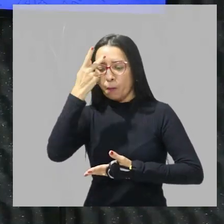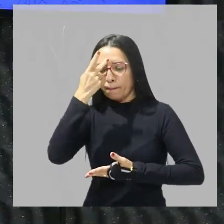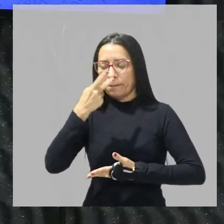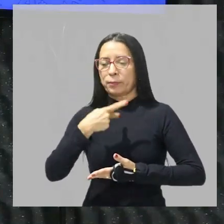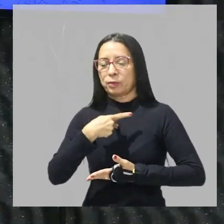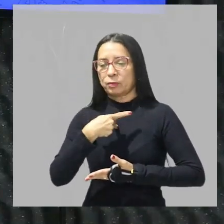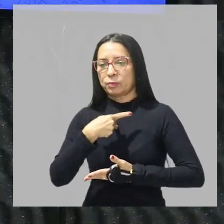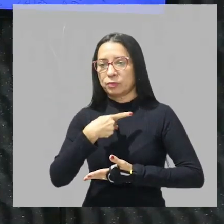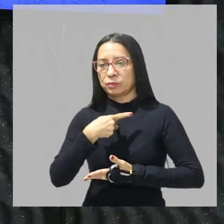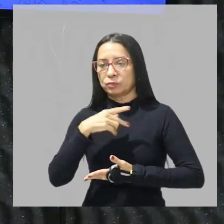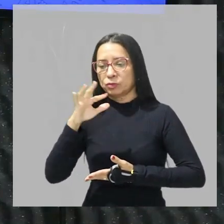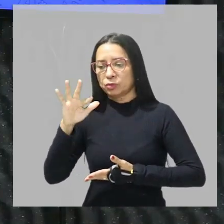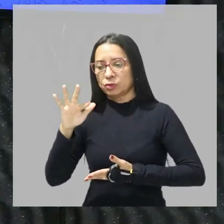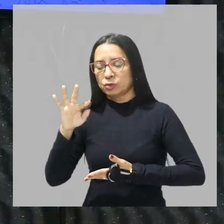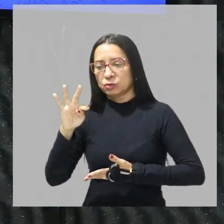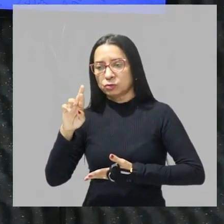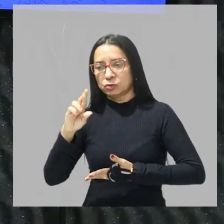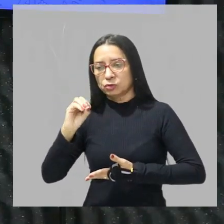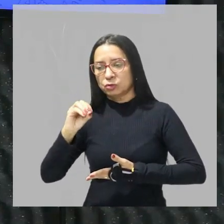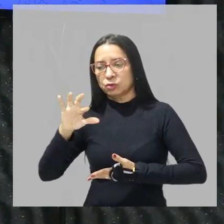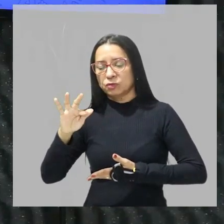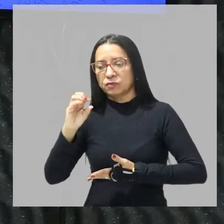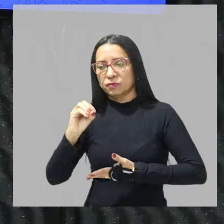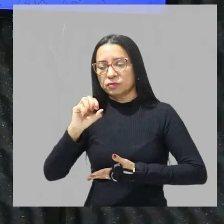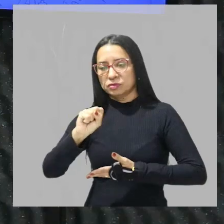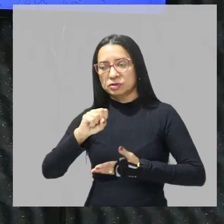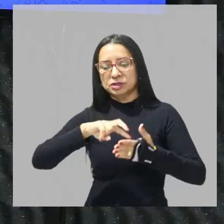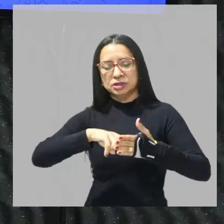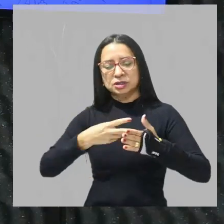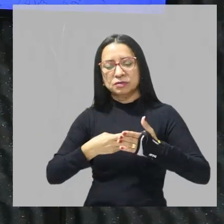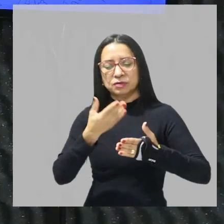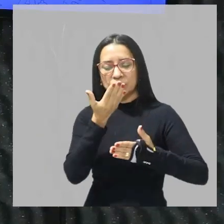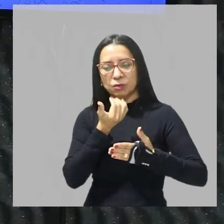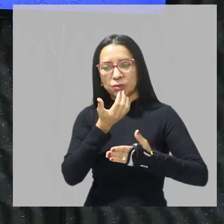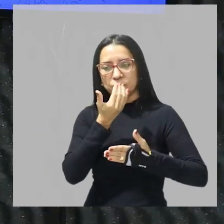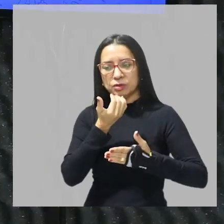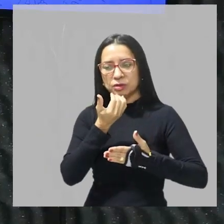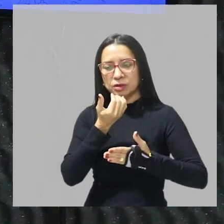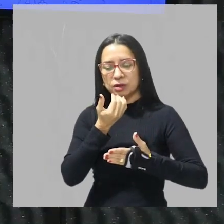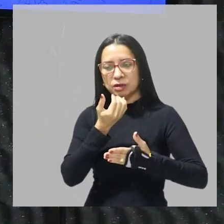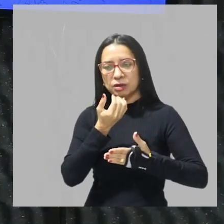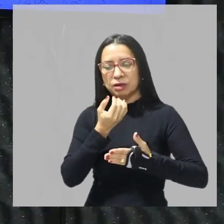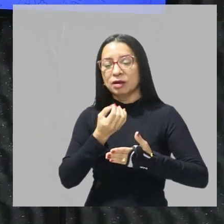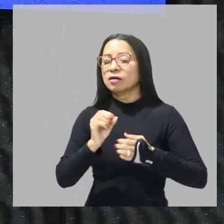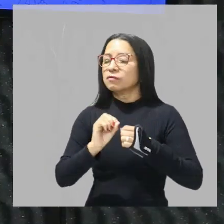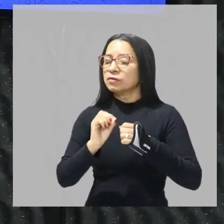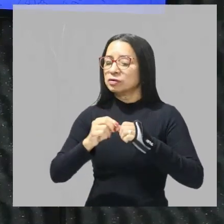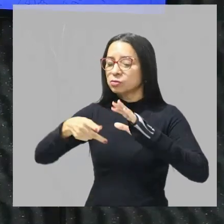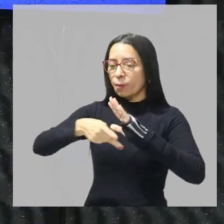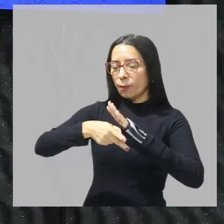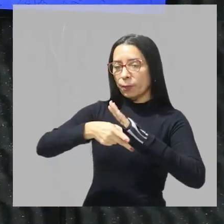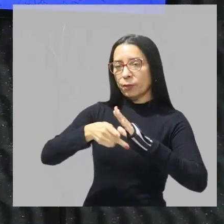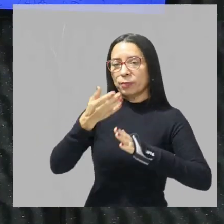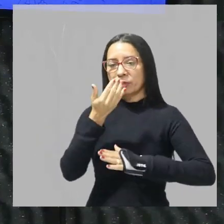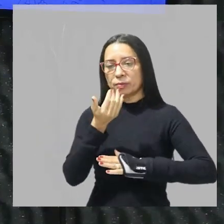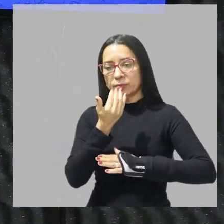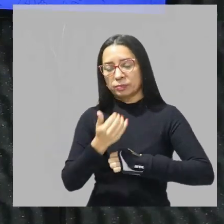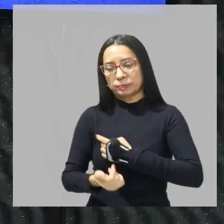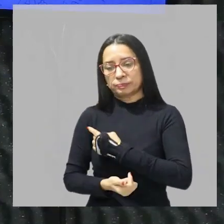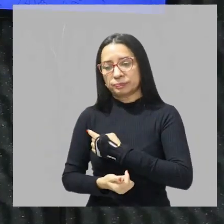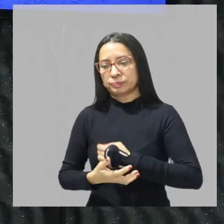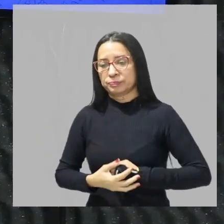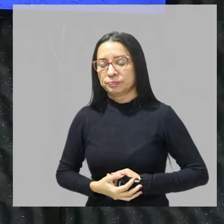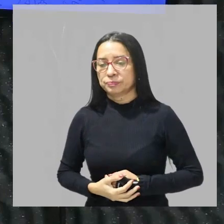mesmo. Trofos, né? Trofia quer dizer alimento. Ele produz o seu próprio alimento, tá?